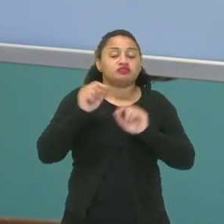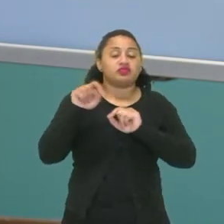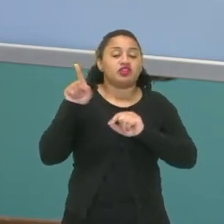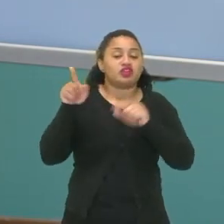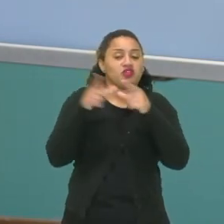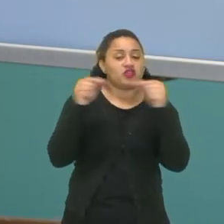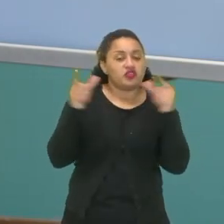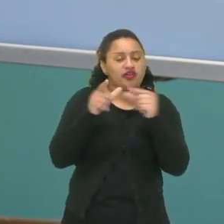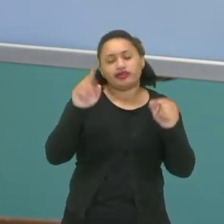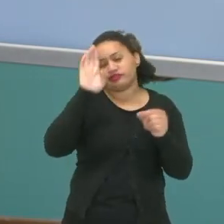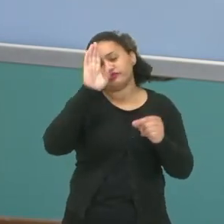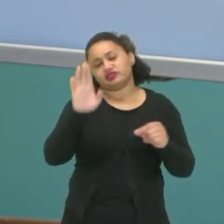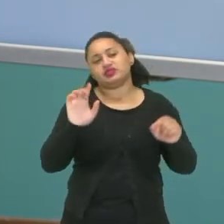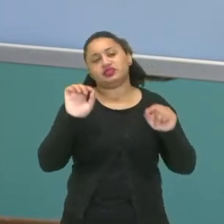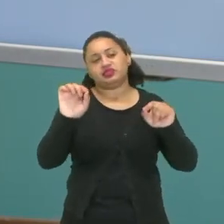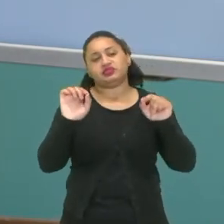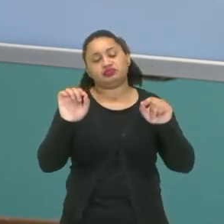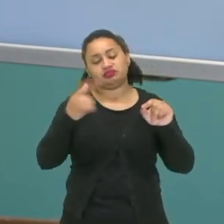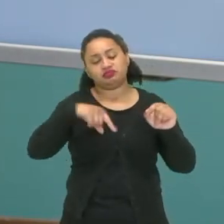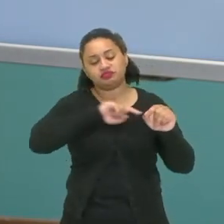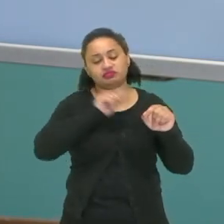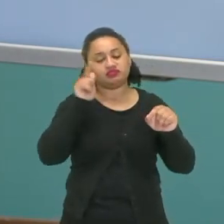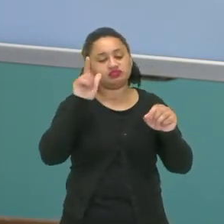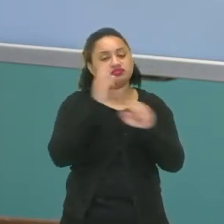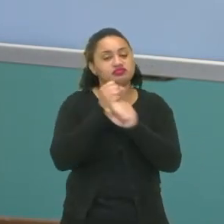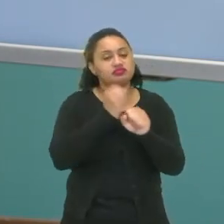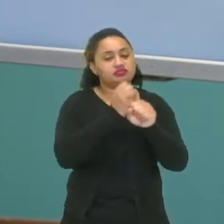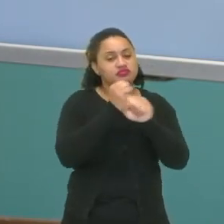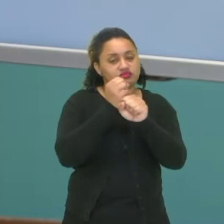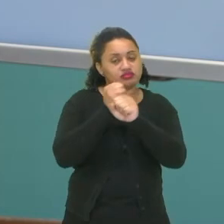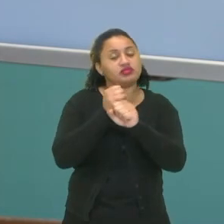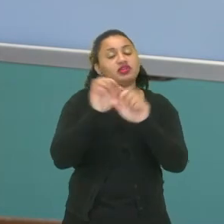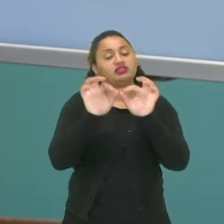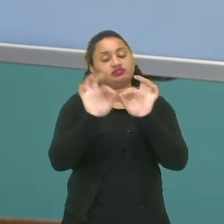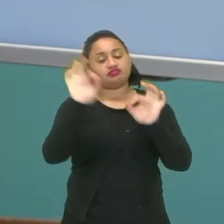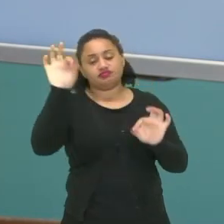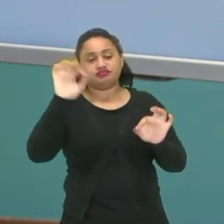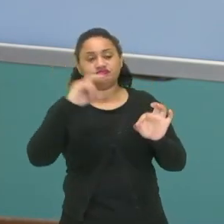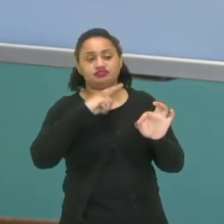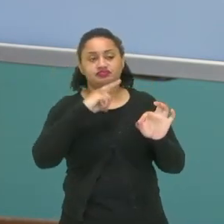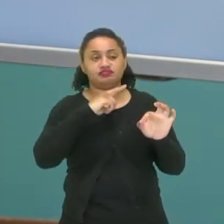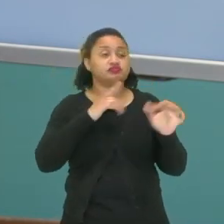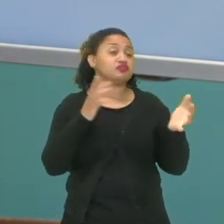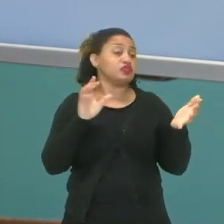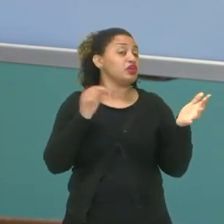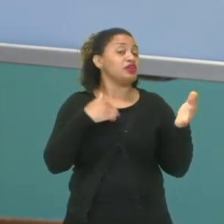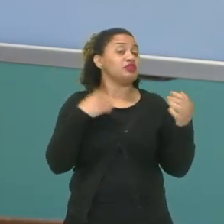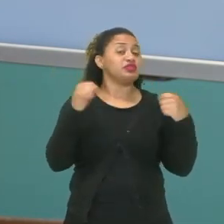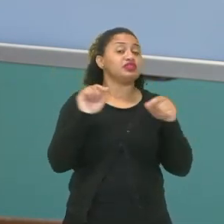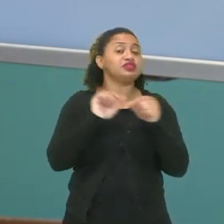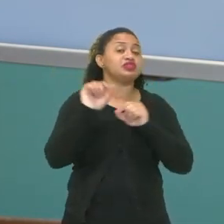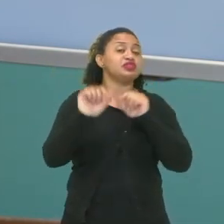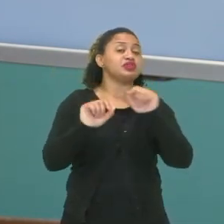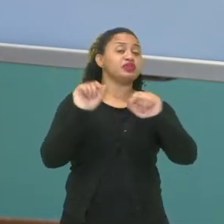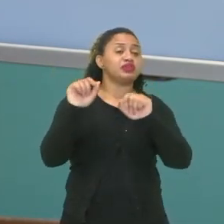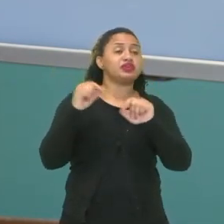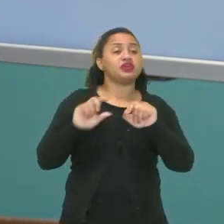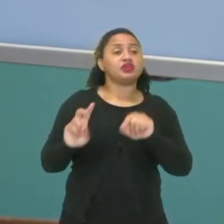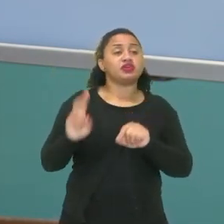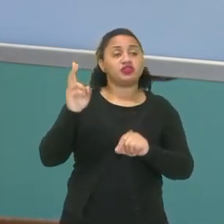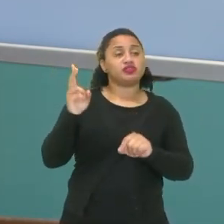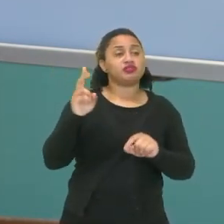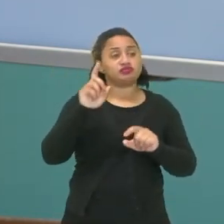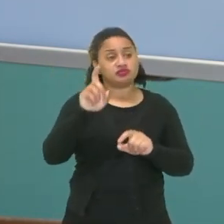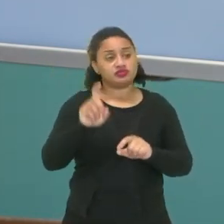formulazinha direta para nós calcularmos a distância entre os dois pontos. Então, é só eu fazer o valor de x